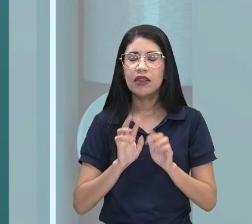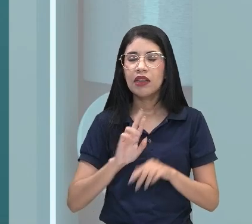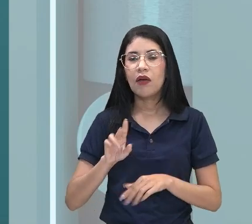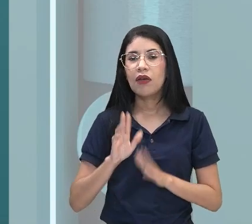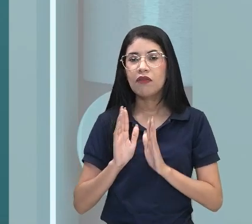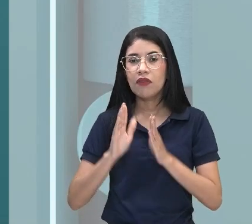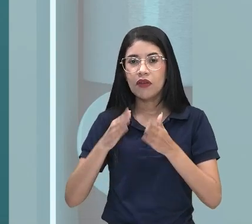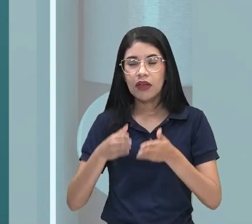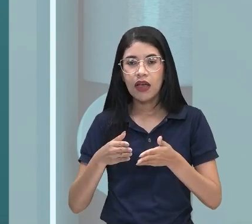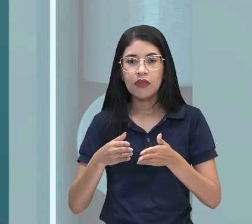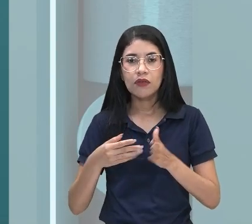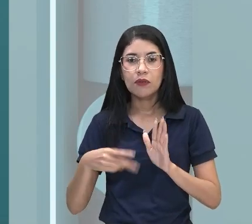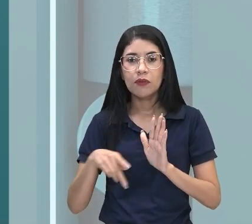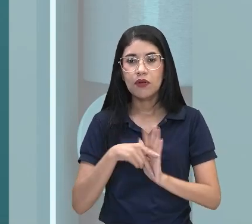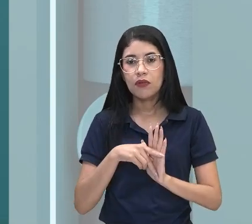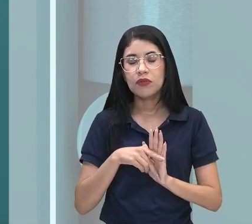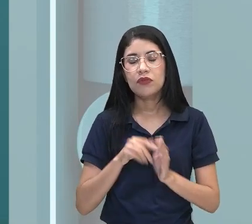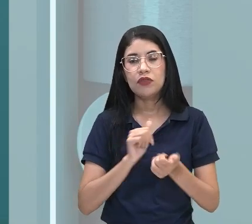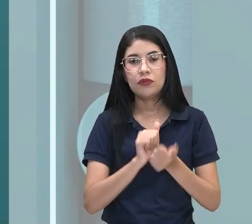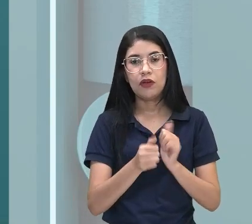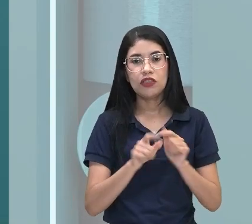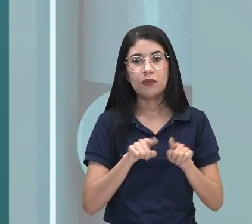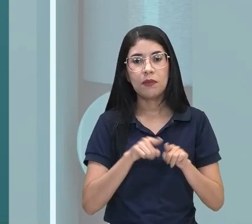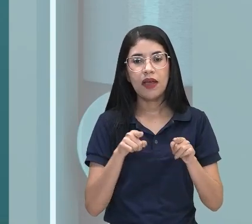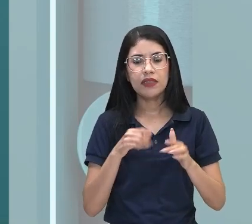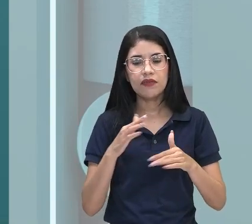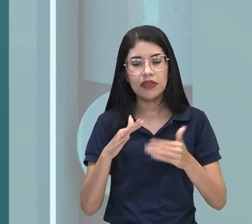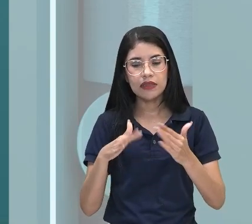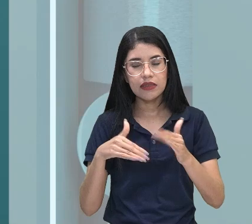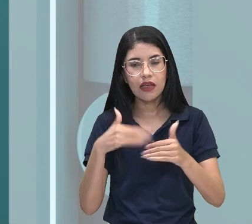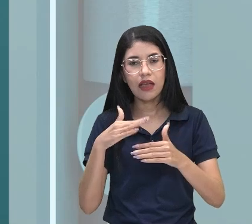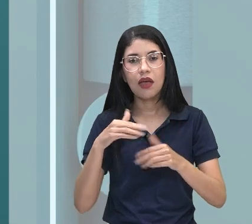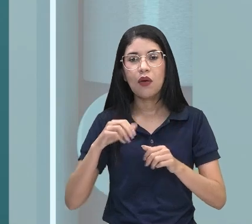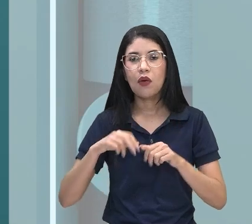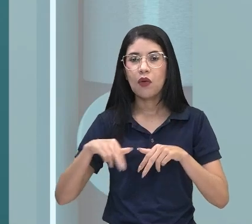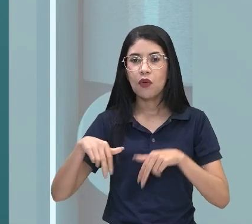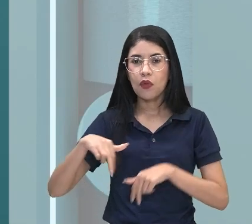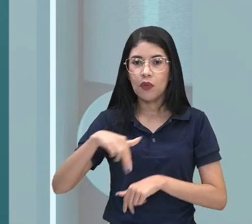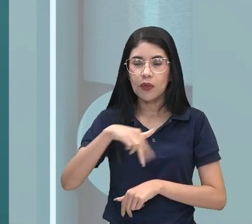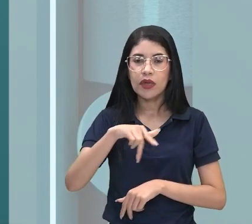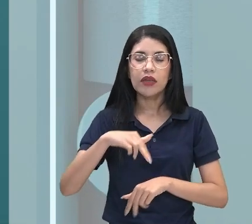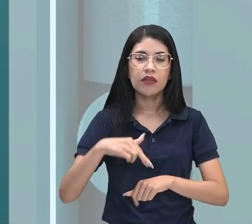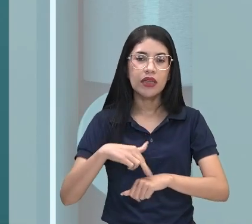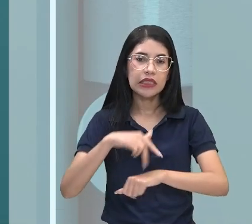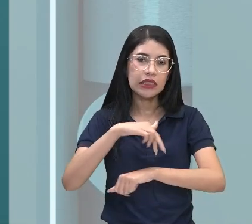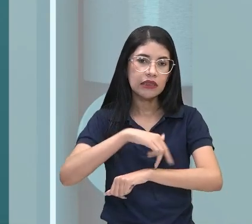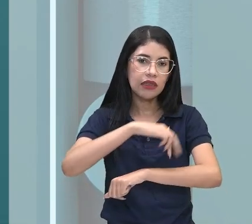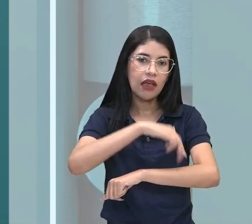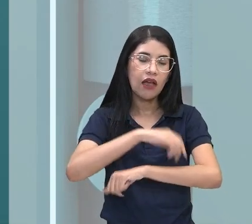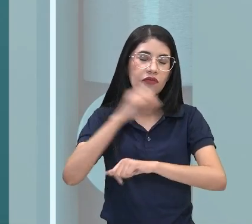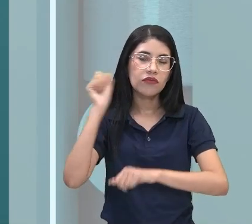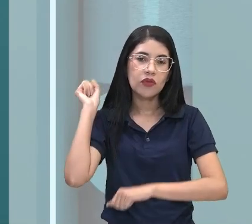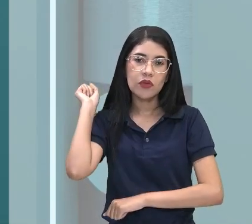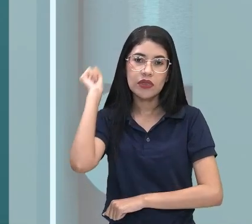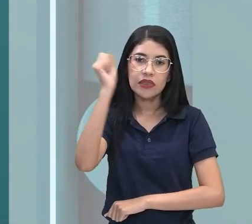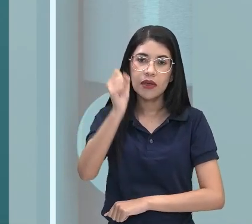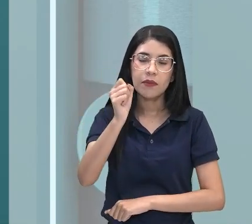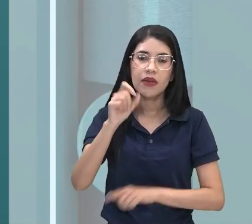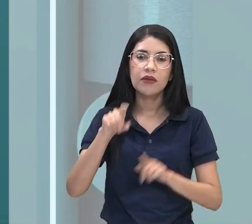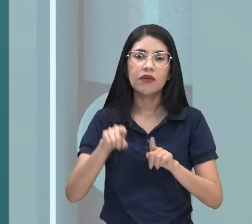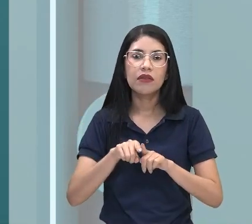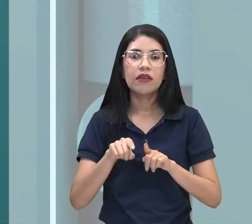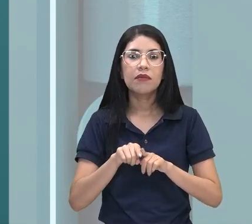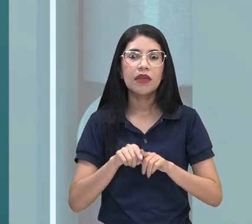esporte específico, mas comecem a trabalhar aos poucos ali a corrida, os saltos, os lançamentos, para